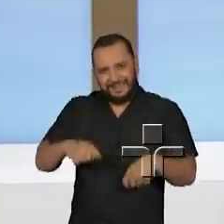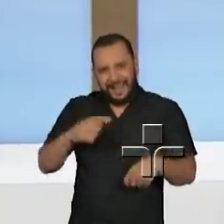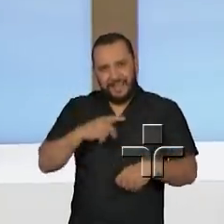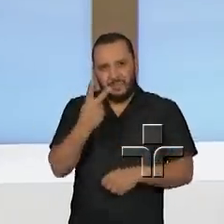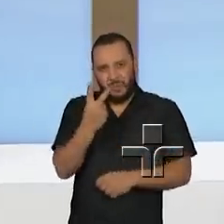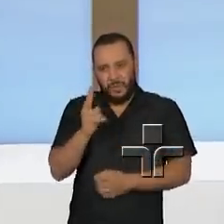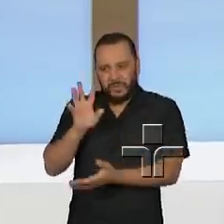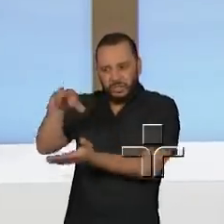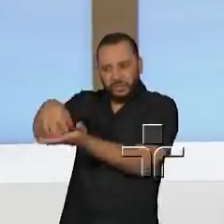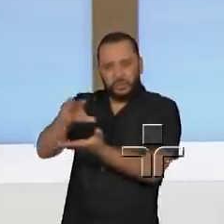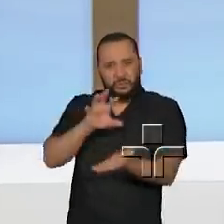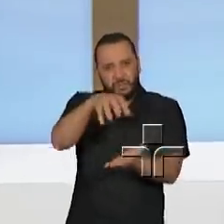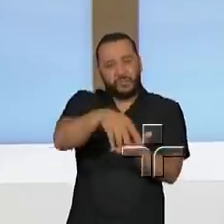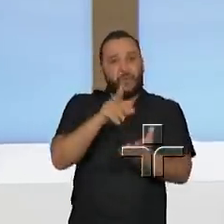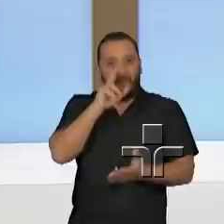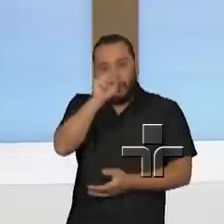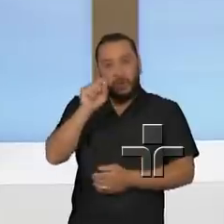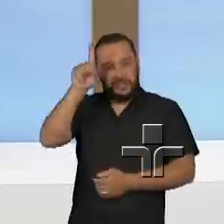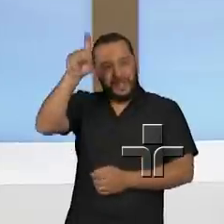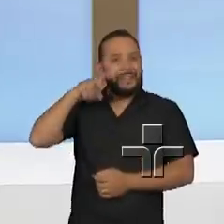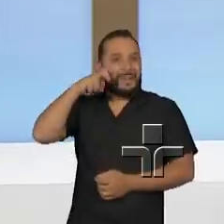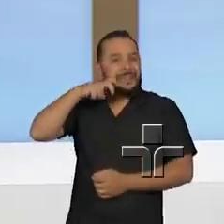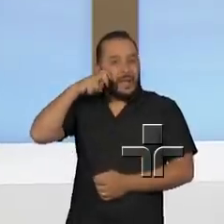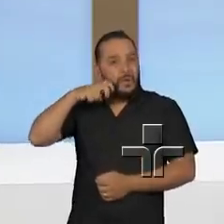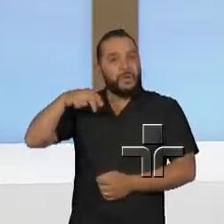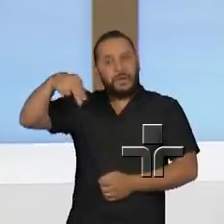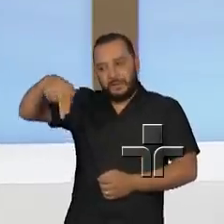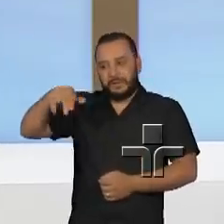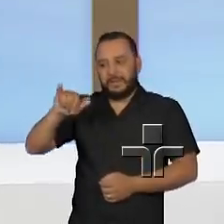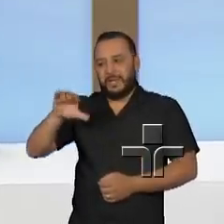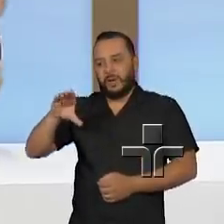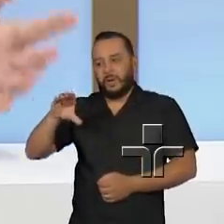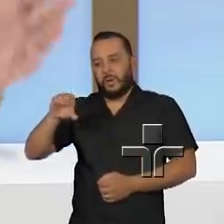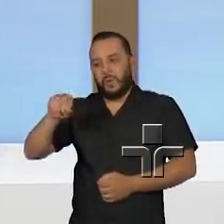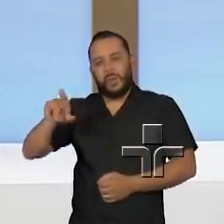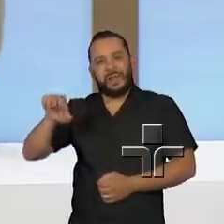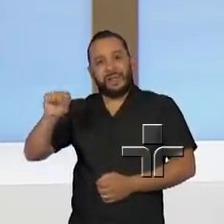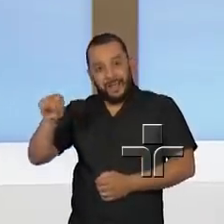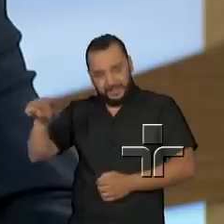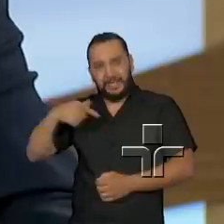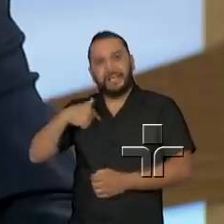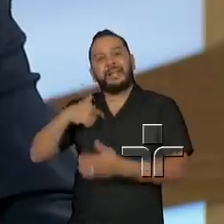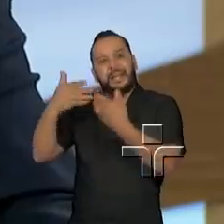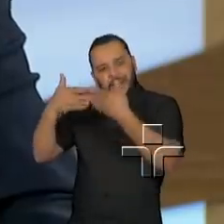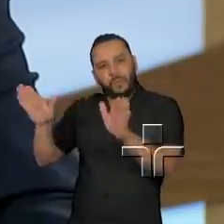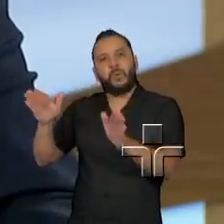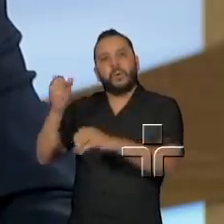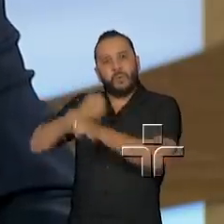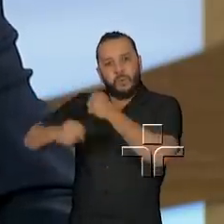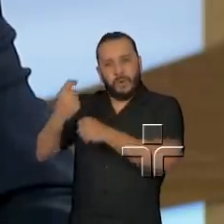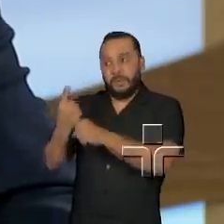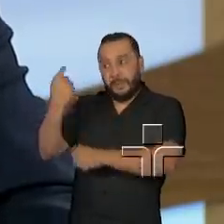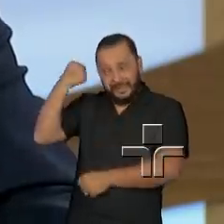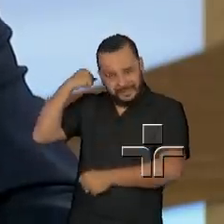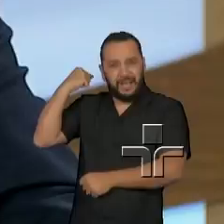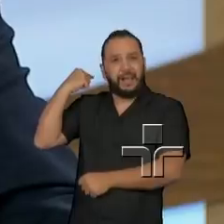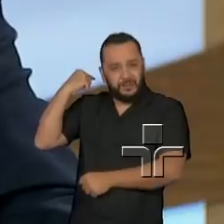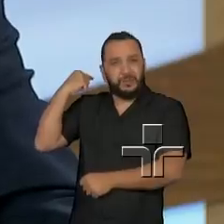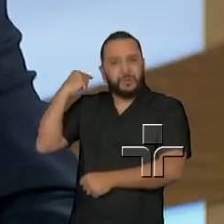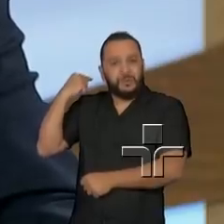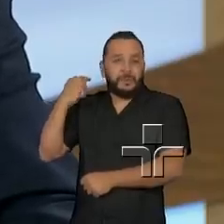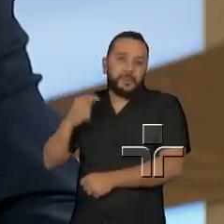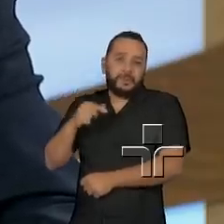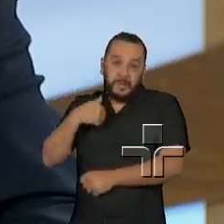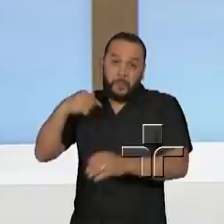institutos fortes de neurociência em Natal. O Nicoleles, ele acabou inaugurando só no ano passado o Campus do Cérebro, que já estava em construção naquele momento. E eu queria te devolver